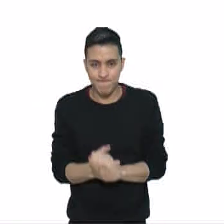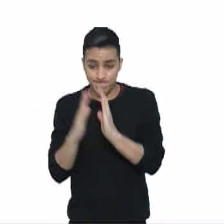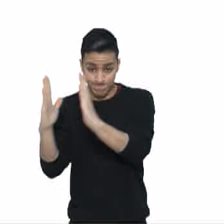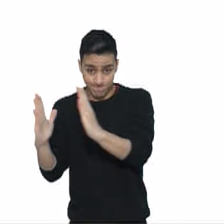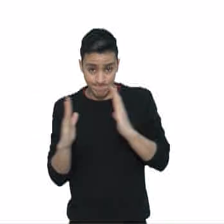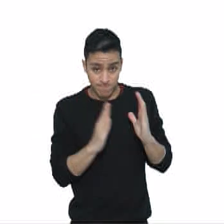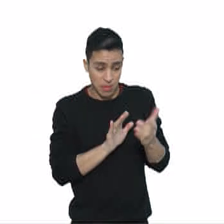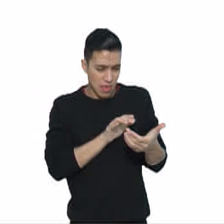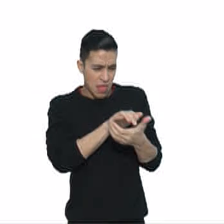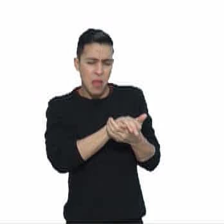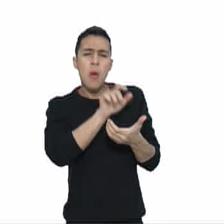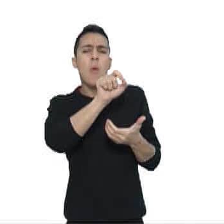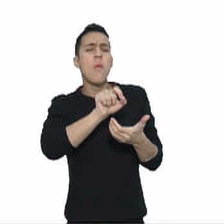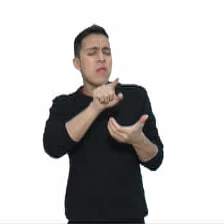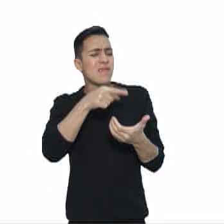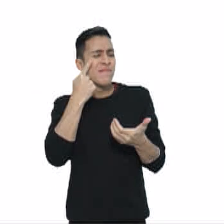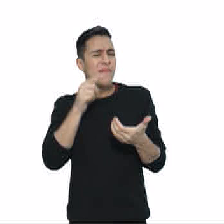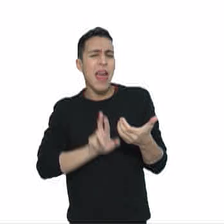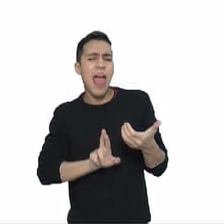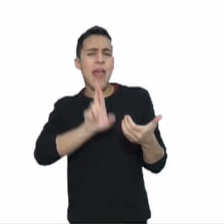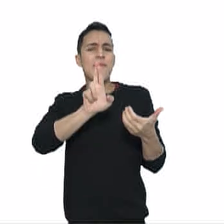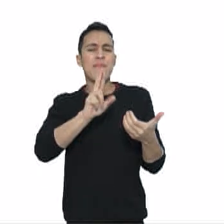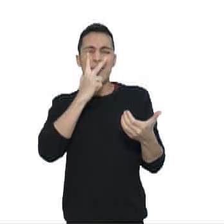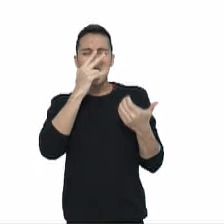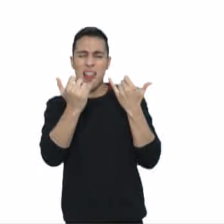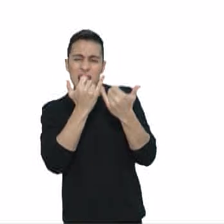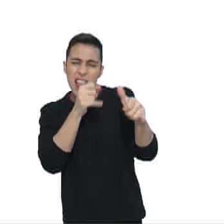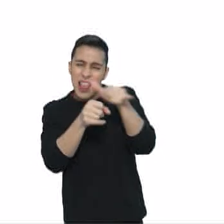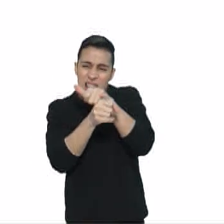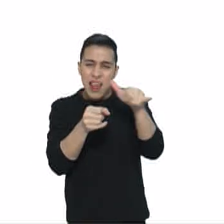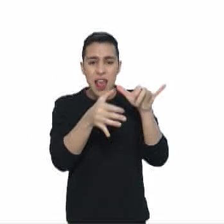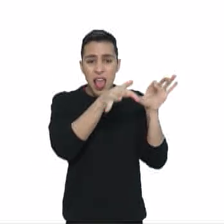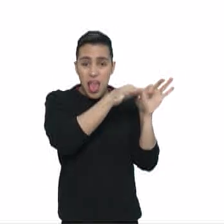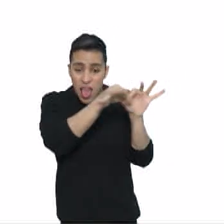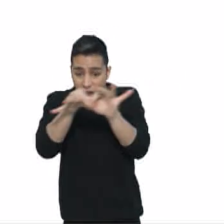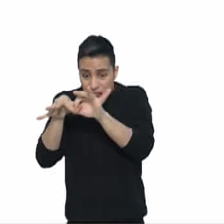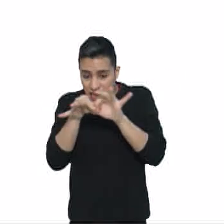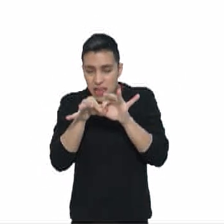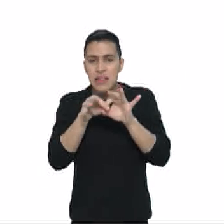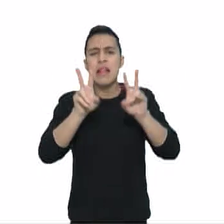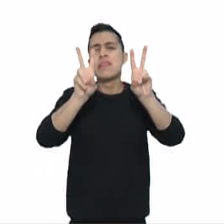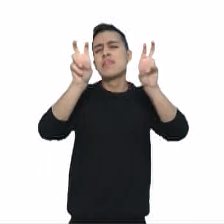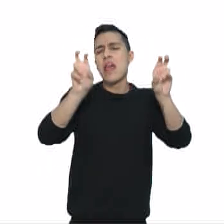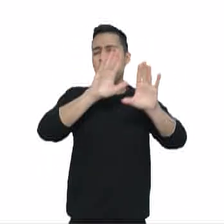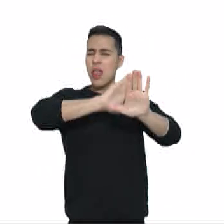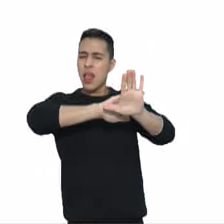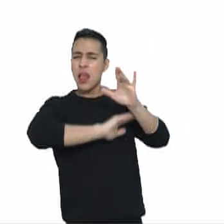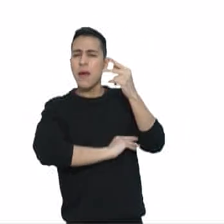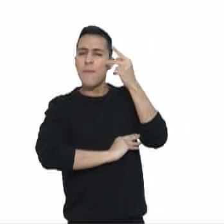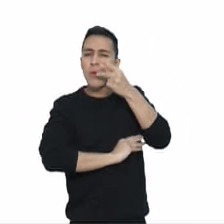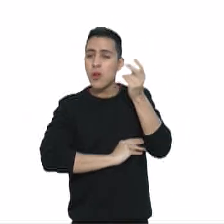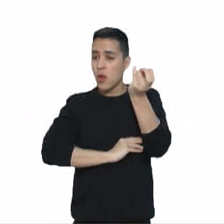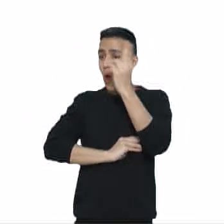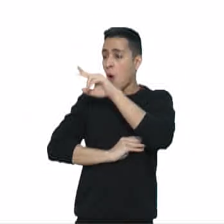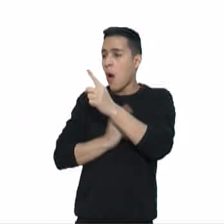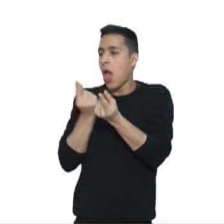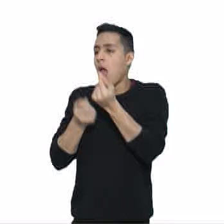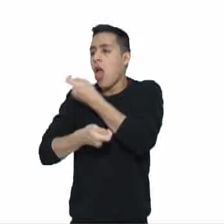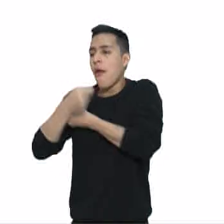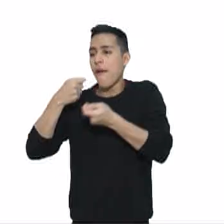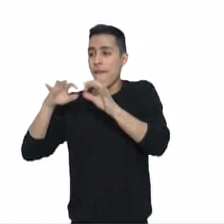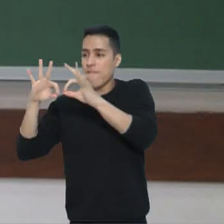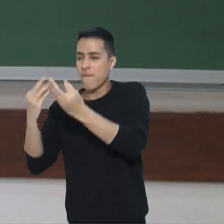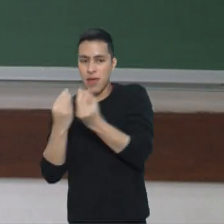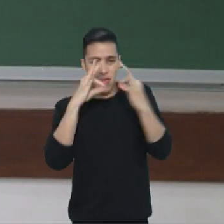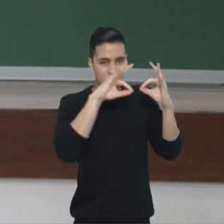pessoal, ele representava uma forma de aliança de natureza política ou econômica entre as famílias.